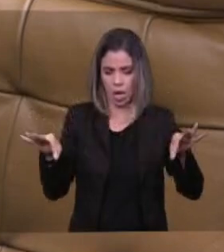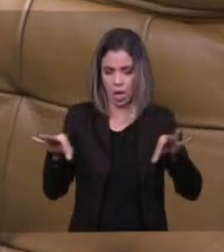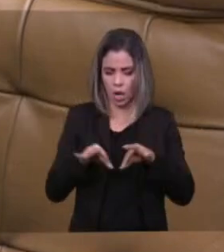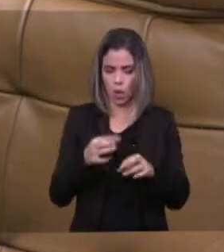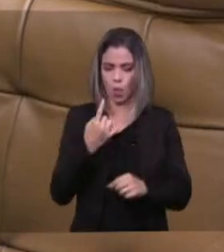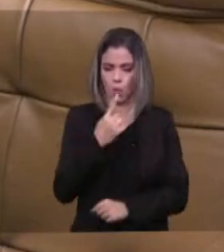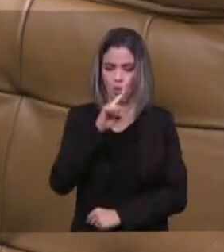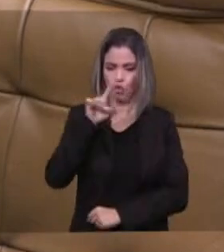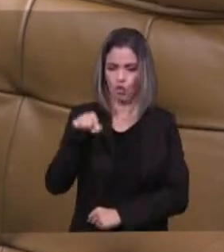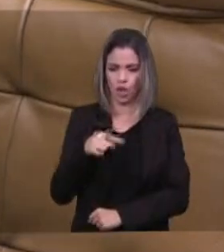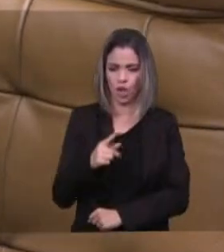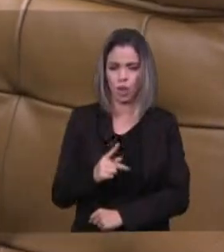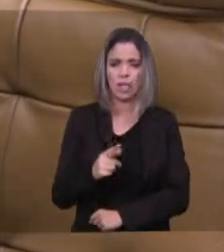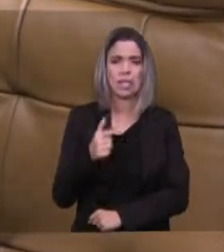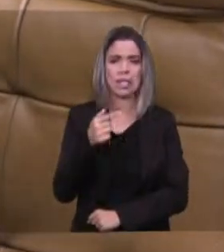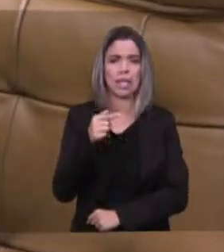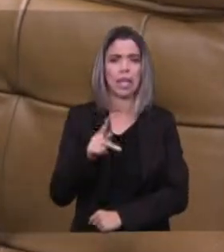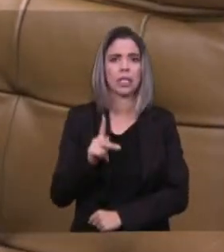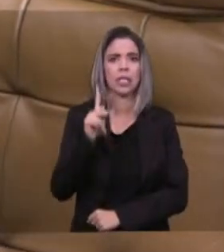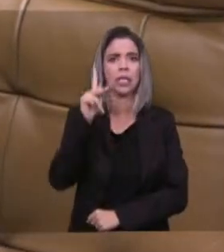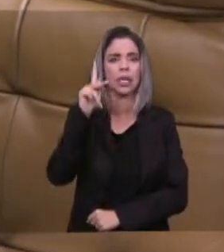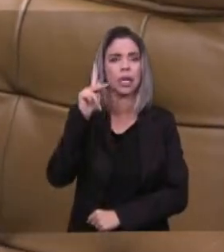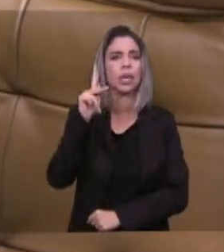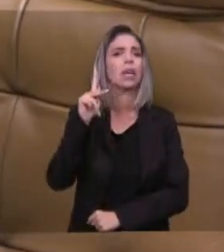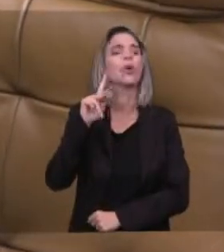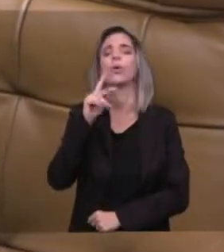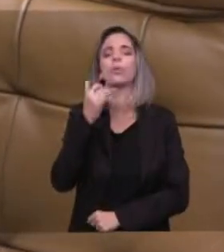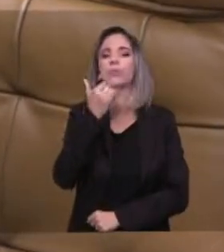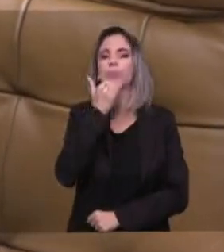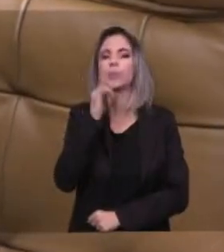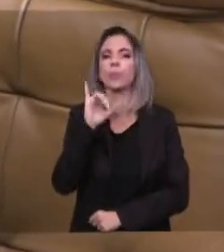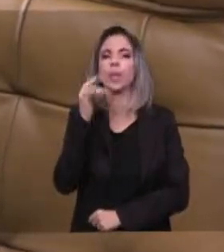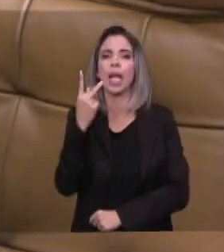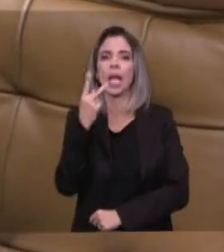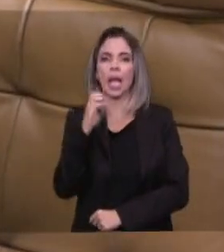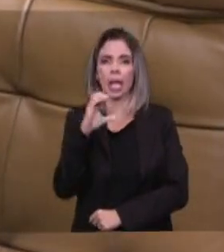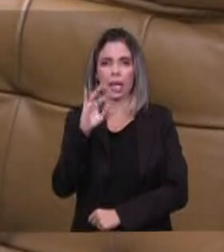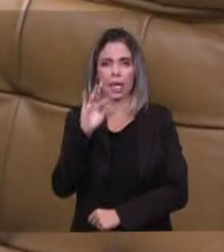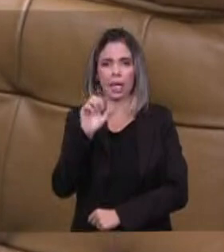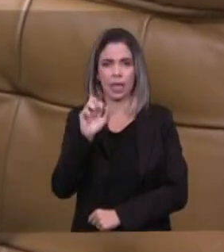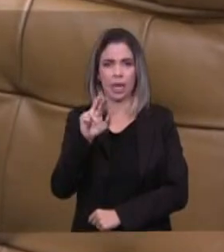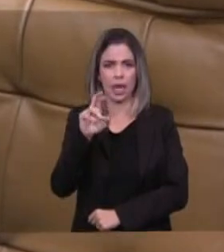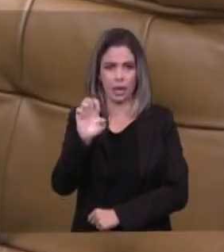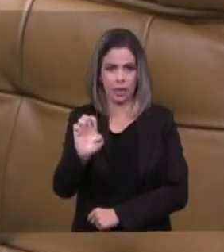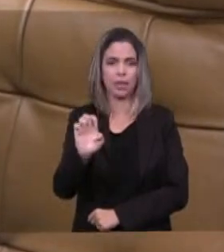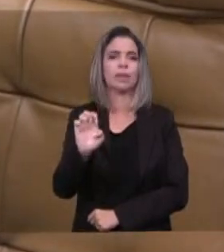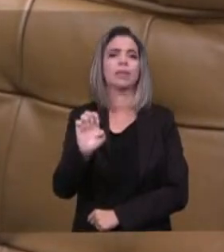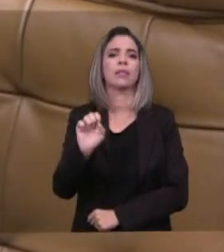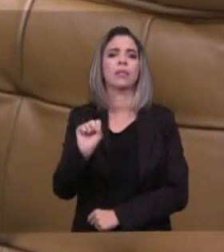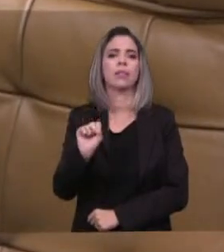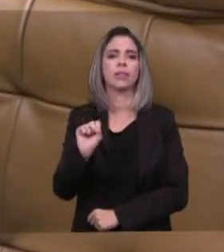hectares, todo ele é esse lavrado, como chamam lá